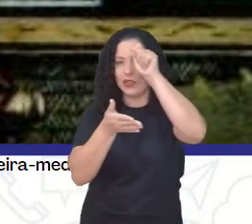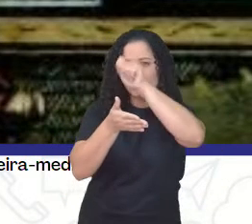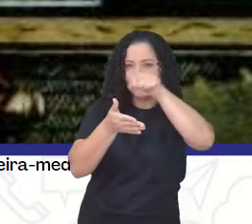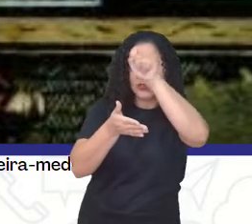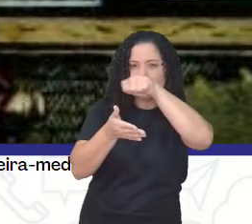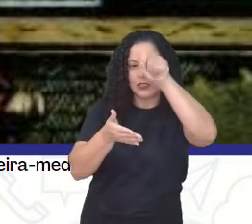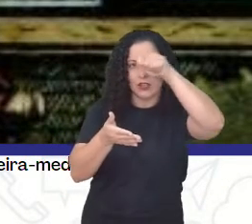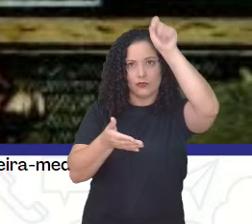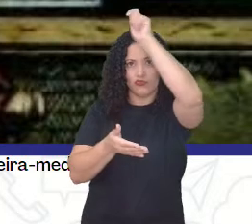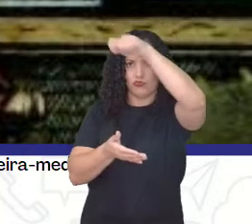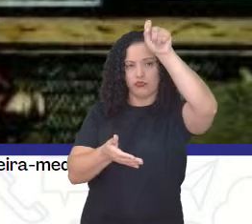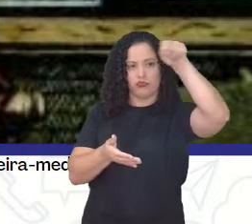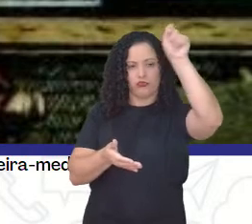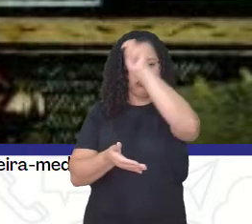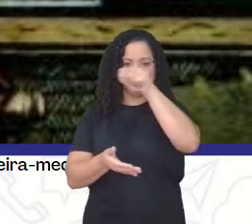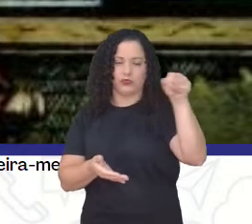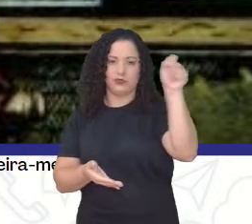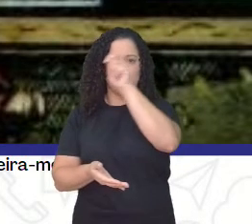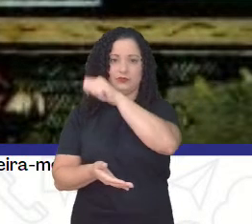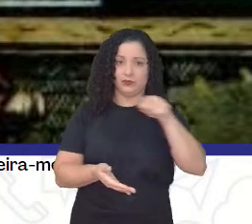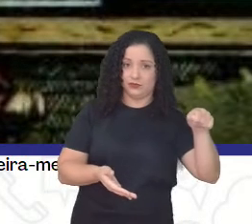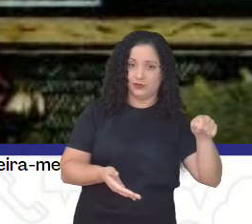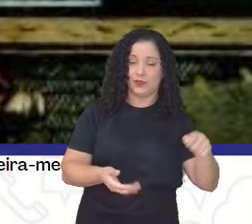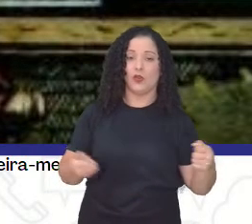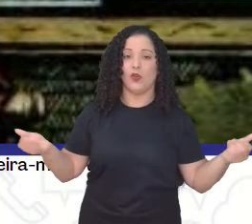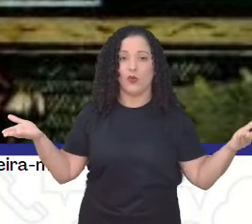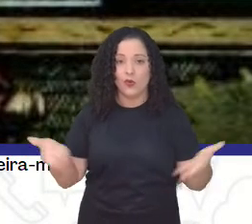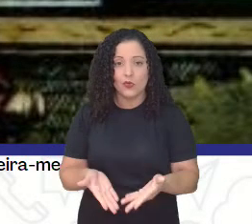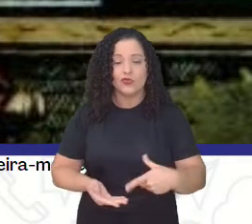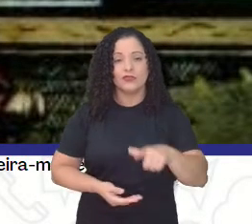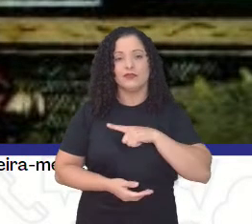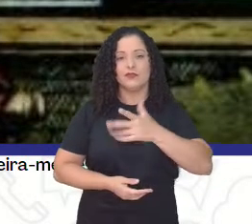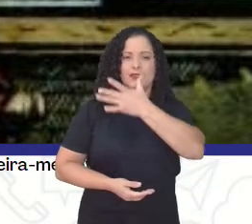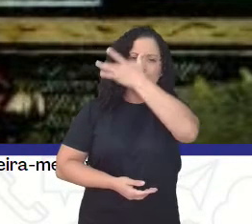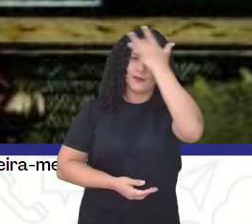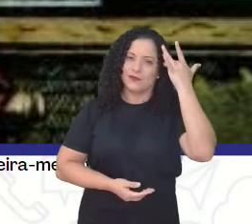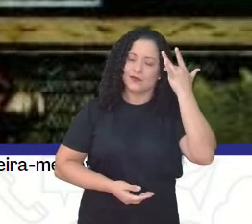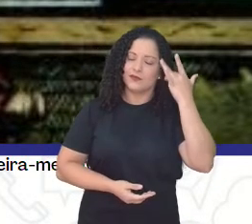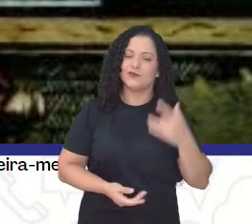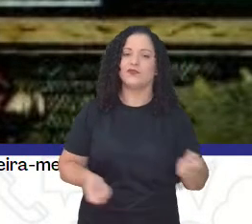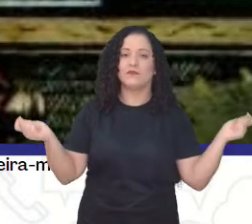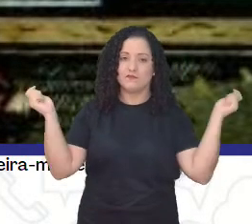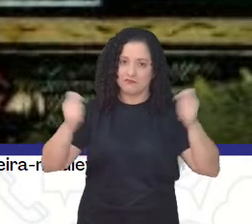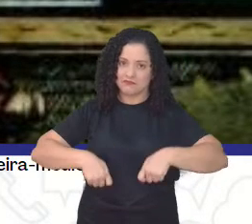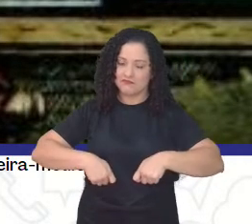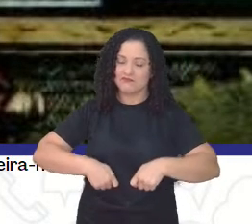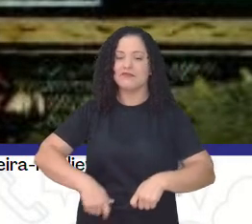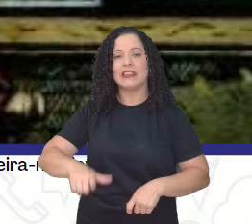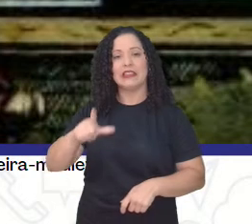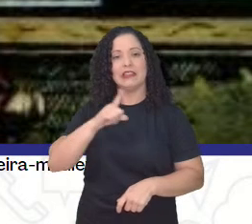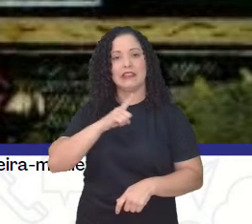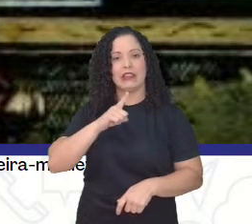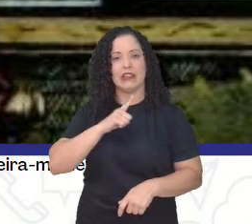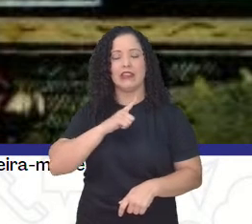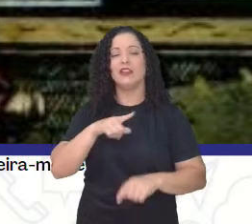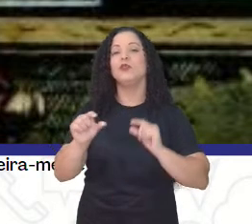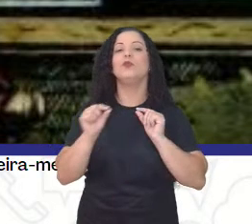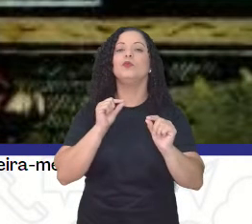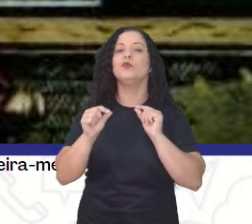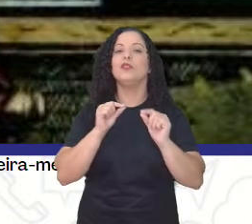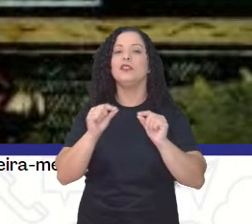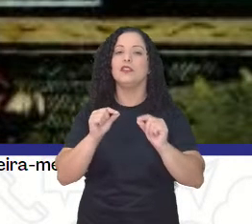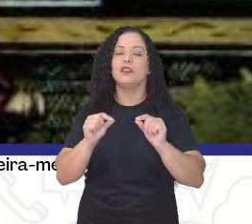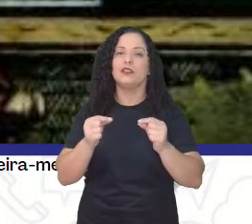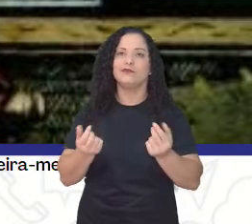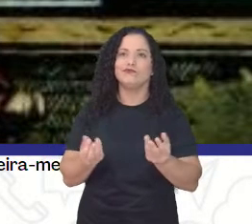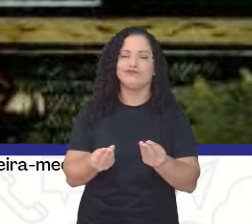certo? Há pessoas que hoje, né, possuem na sua casa, certo, um instrumento, né, que é